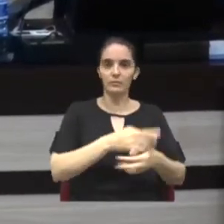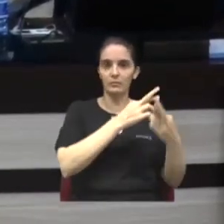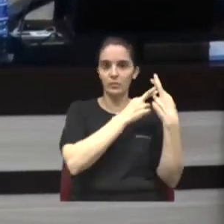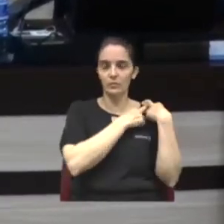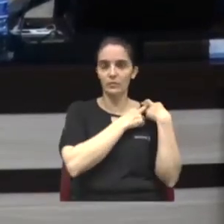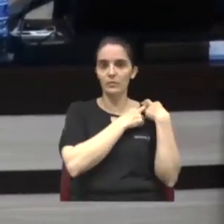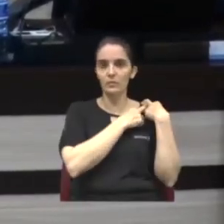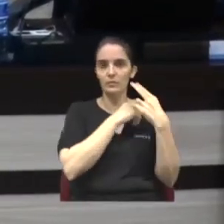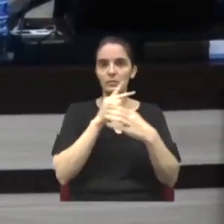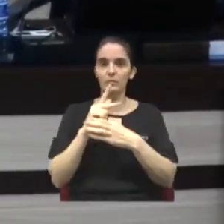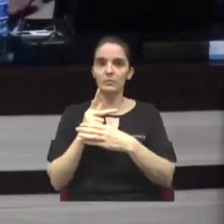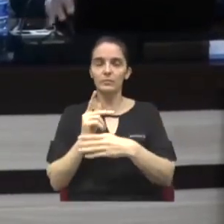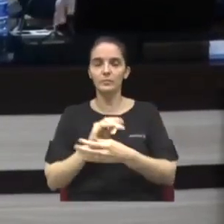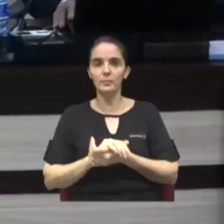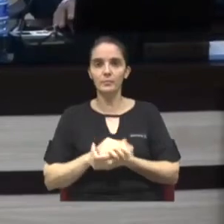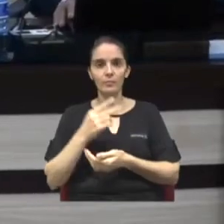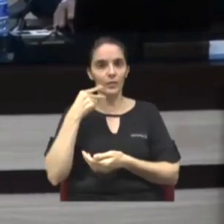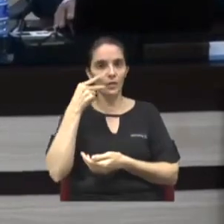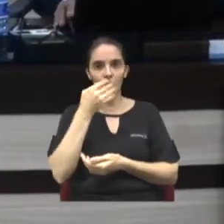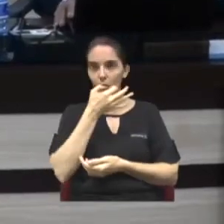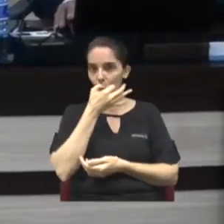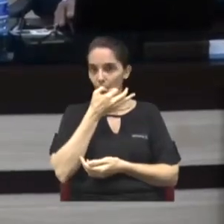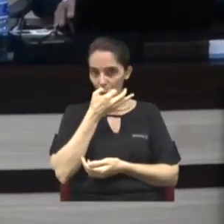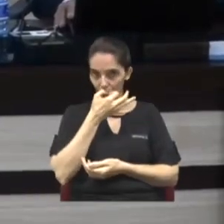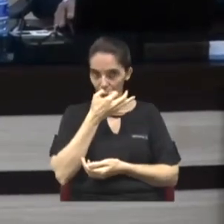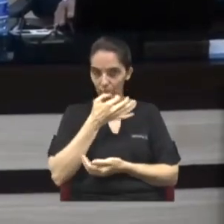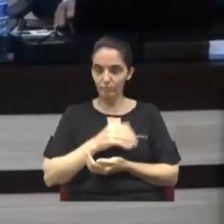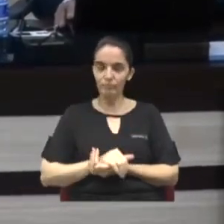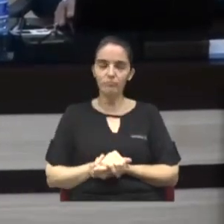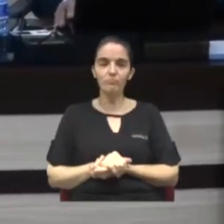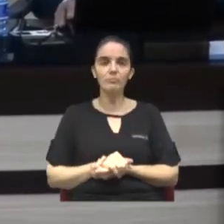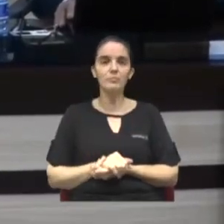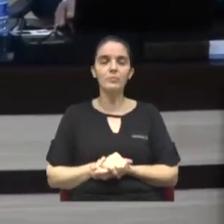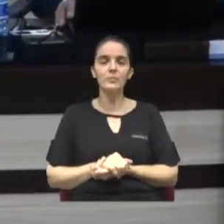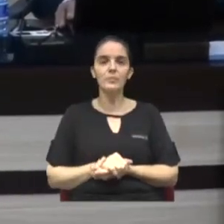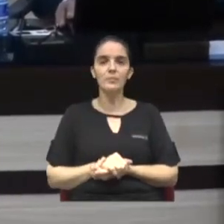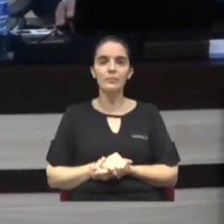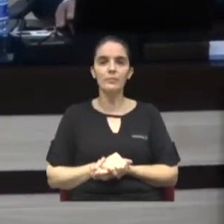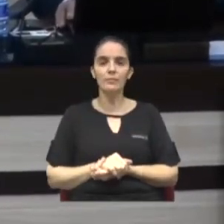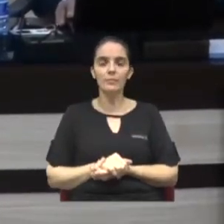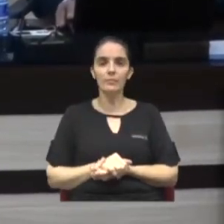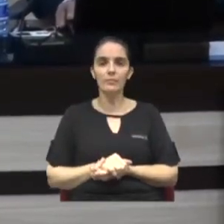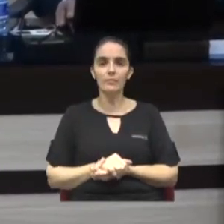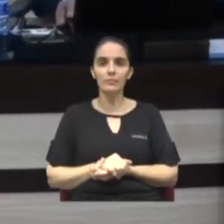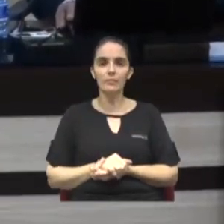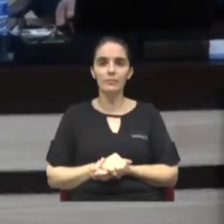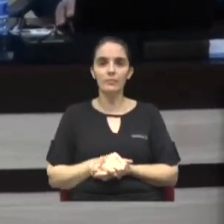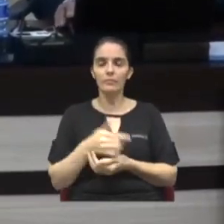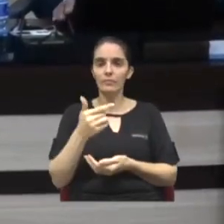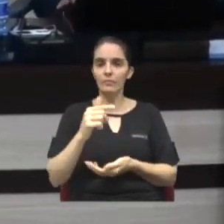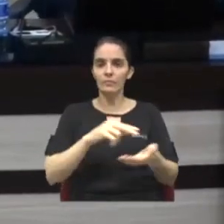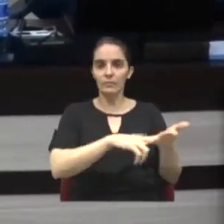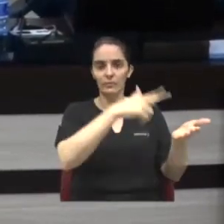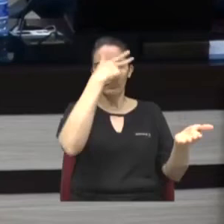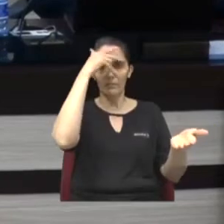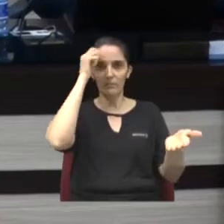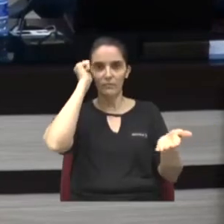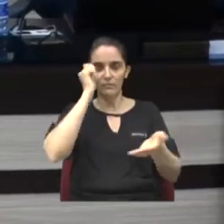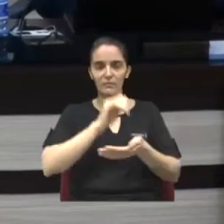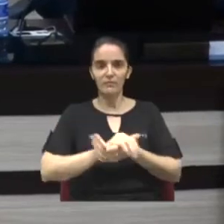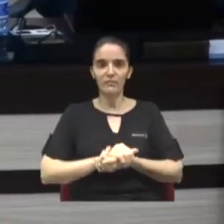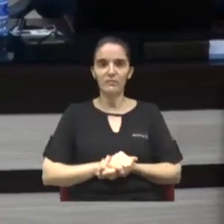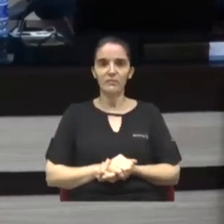Táxi. Algum vereador deseja discutir o requerimento 87/19? Não havendo, será encaminhado